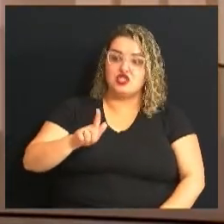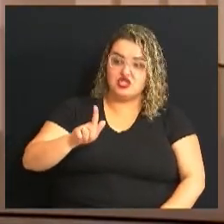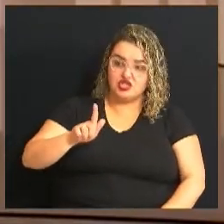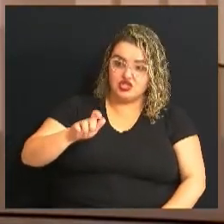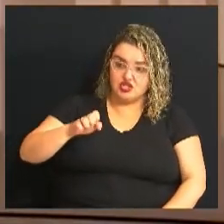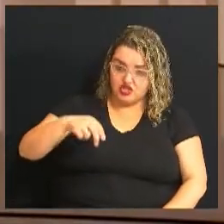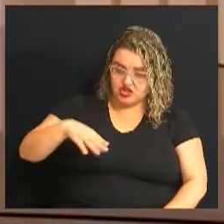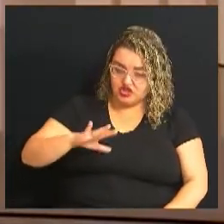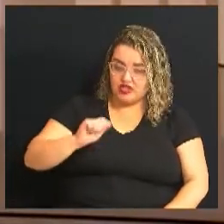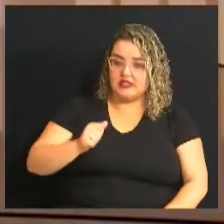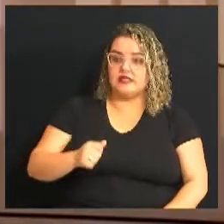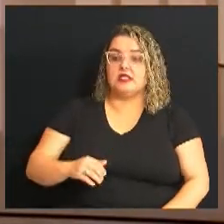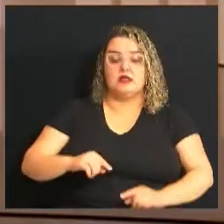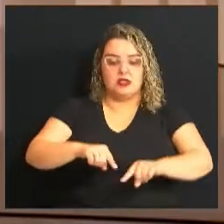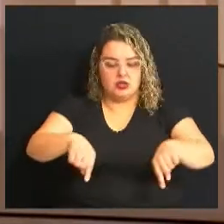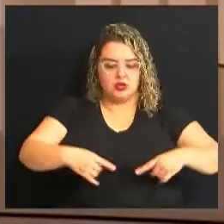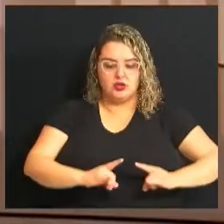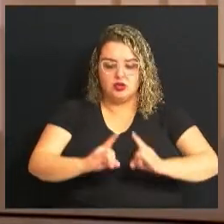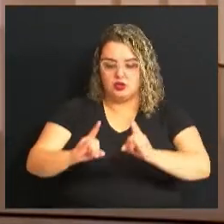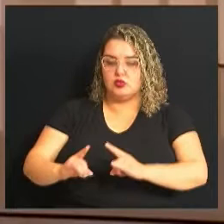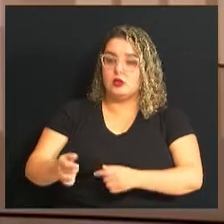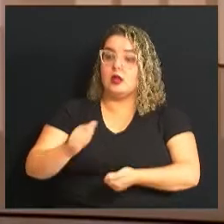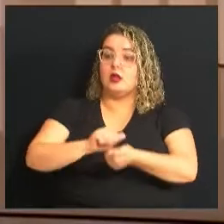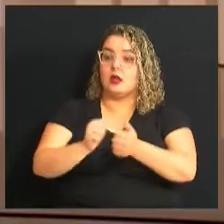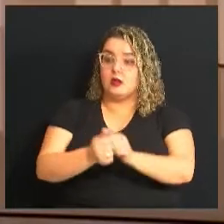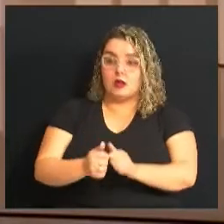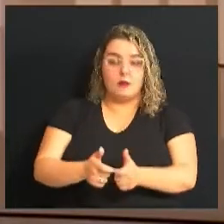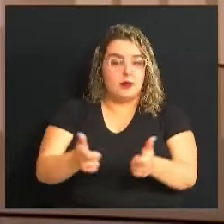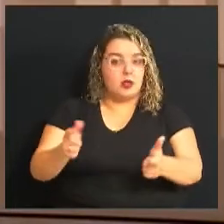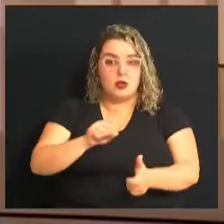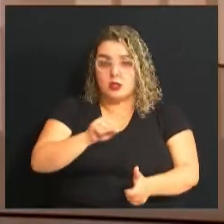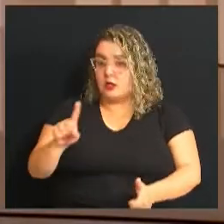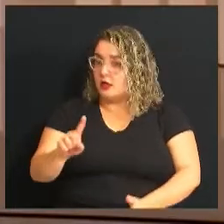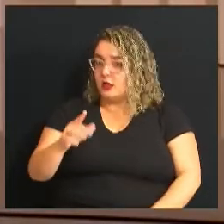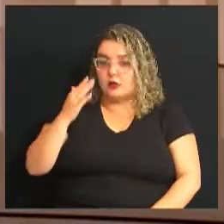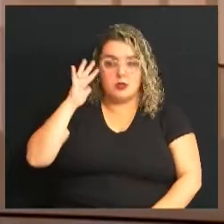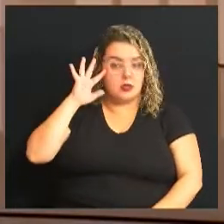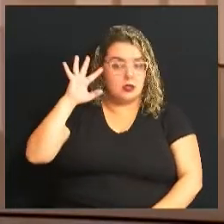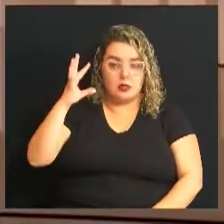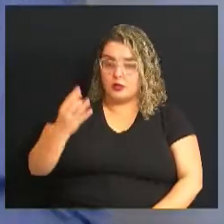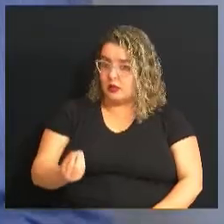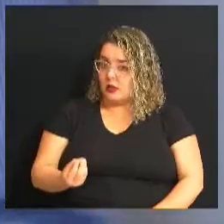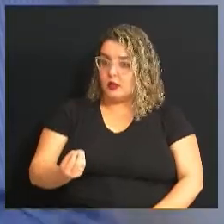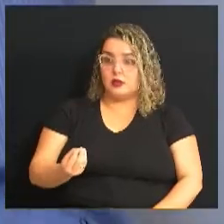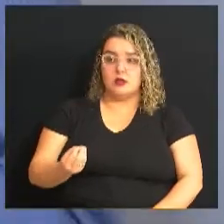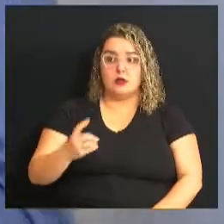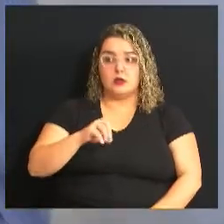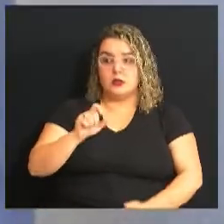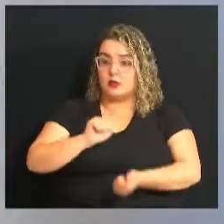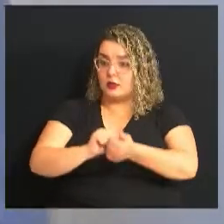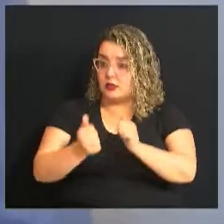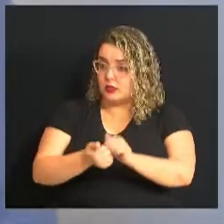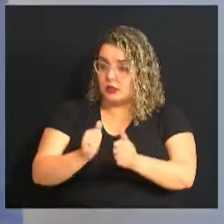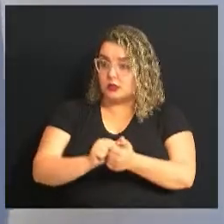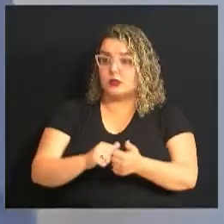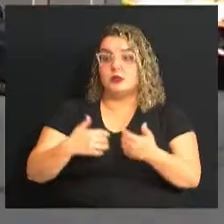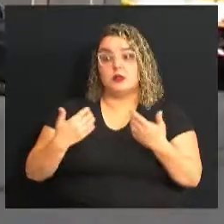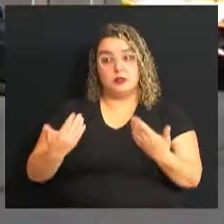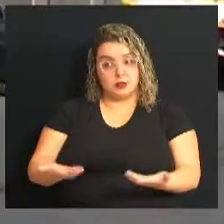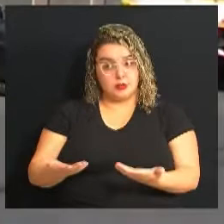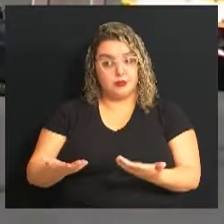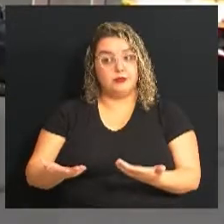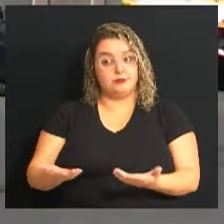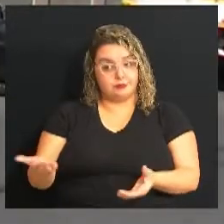adequar. Então, muitos não têm esse conhecimento, não estão se adequando e estão recebendo ações judiciais. O síndico deste condomínio